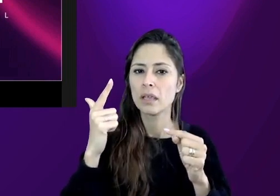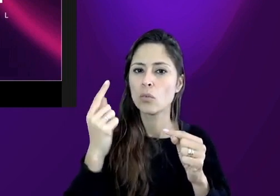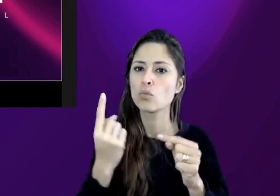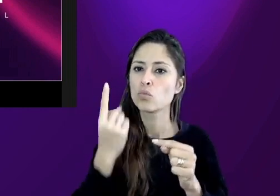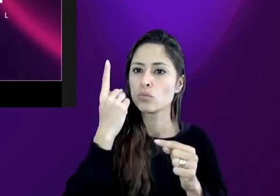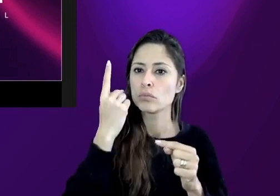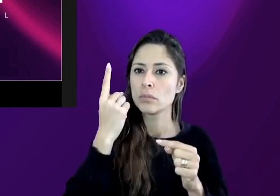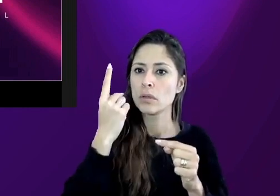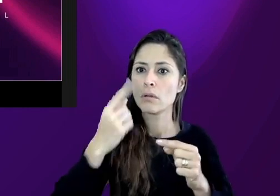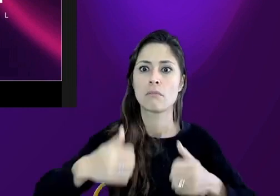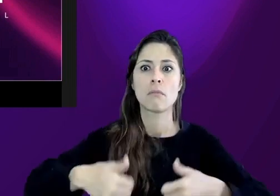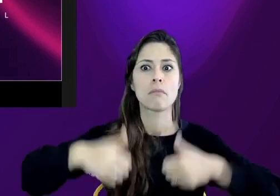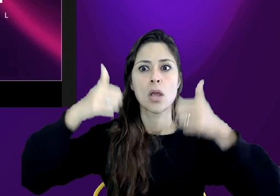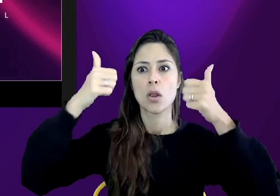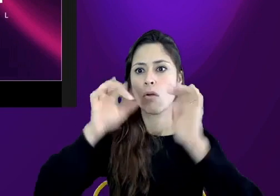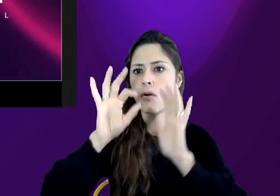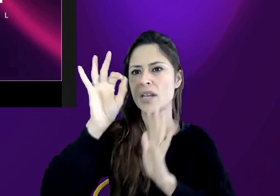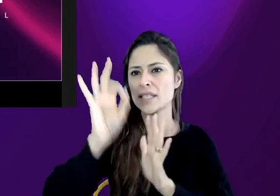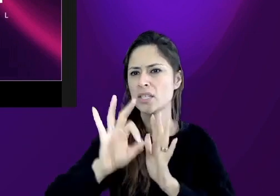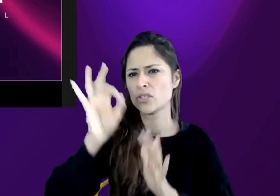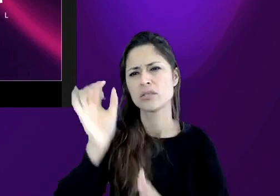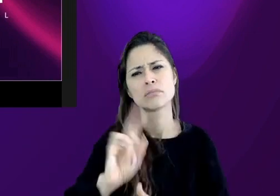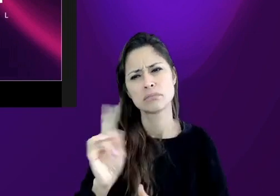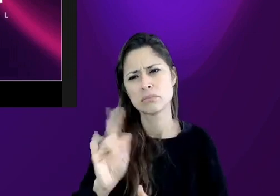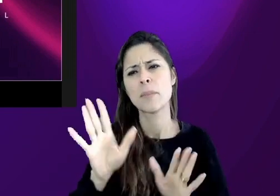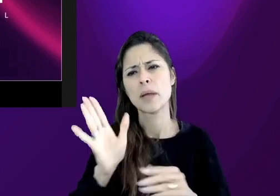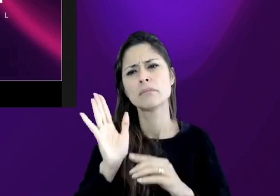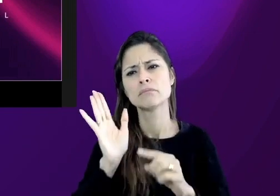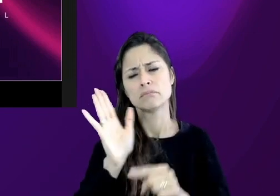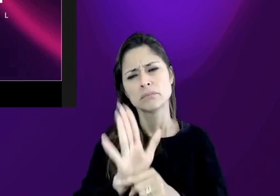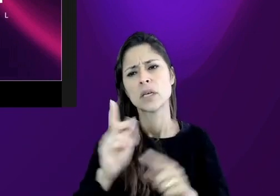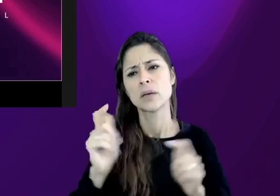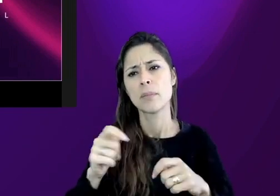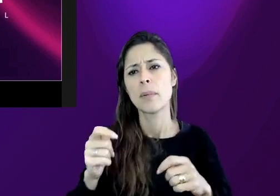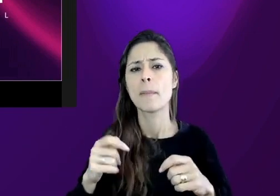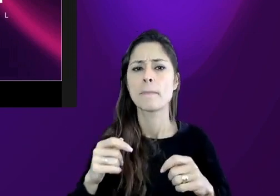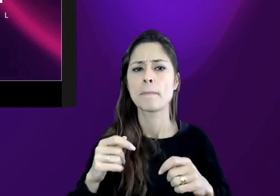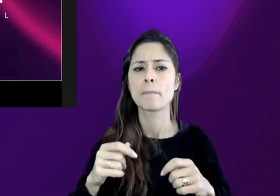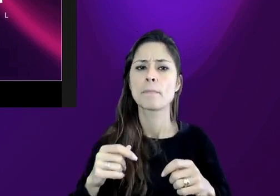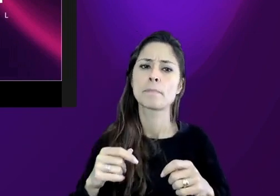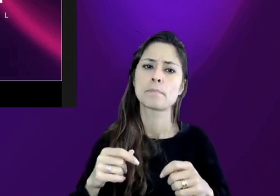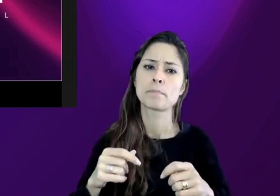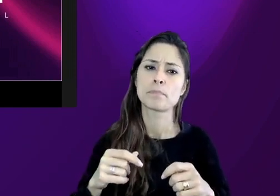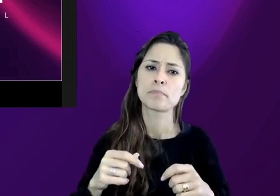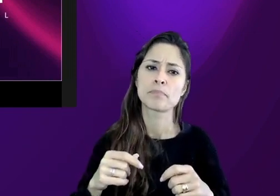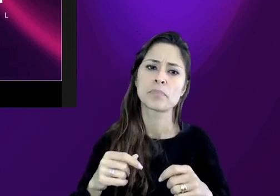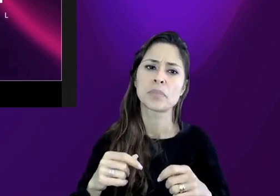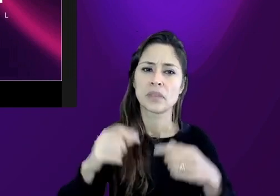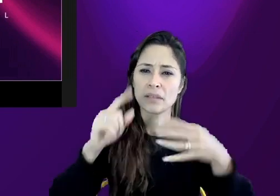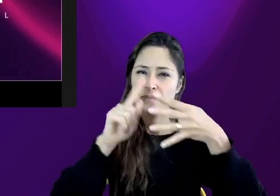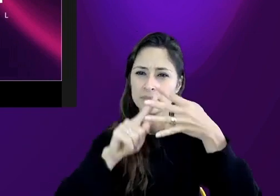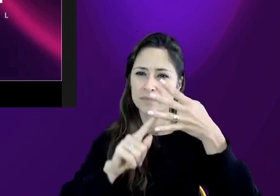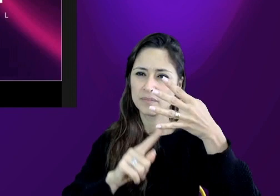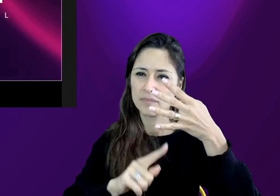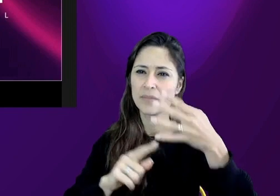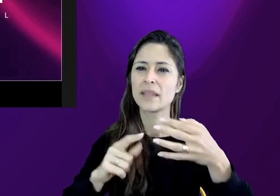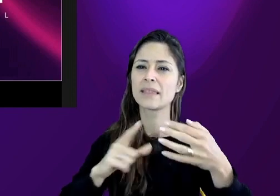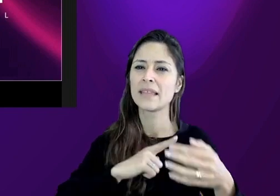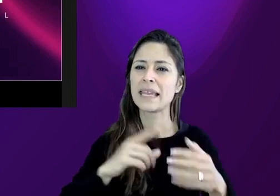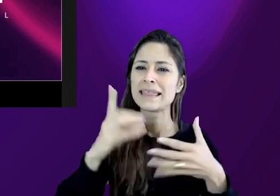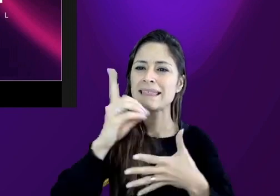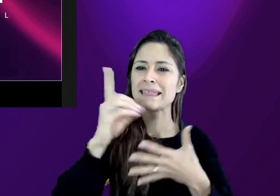uma significância estatística, conseguiu demonstrar margem de circunferência comprometida menor margem de circunferência